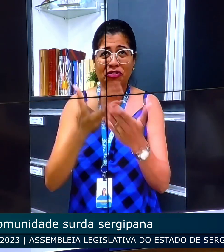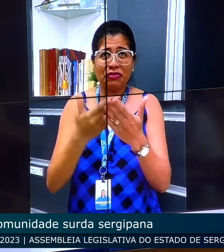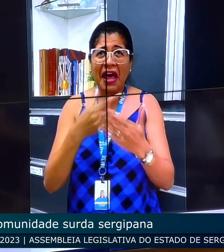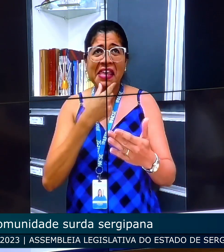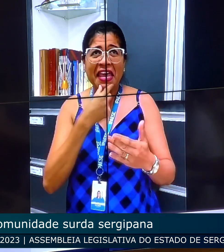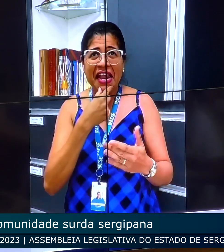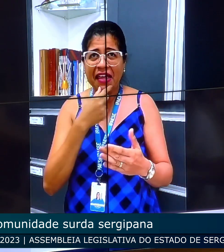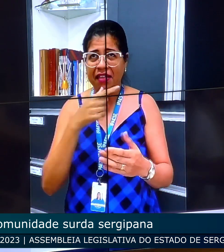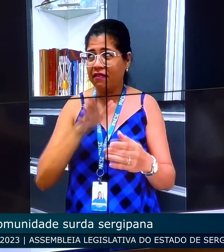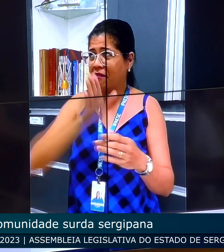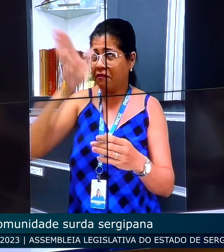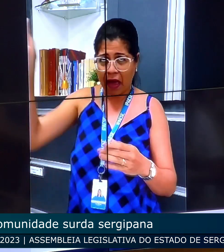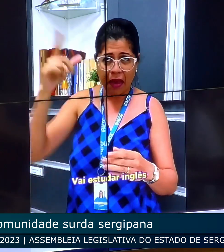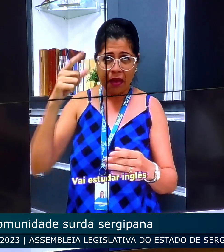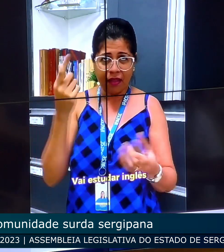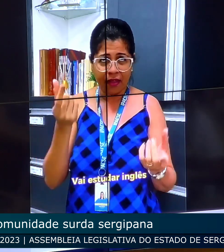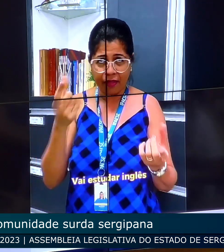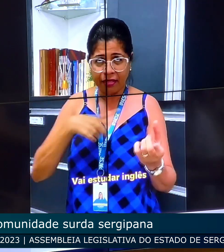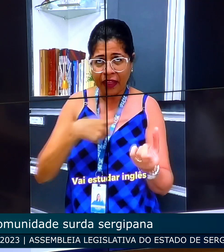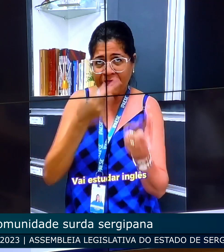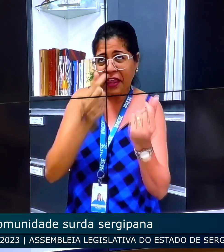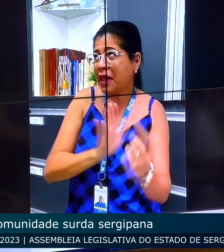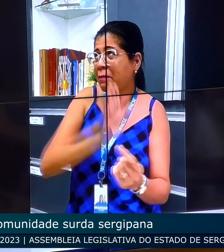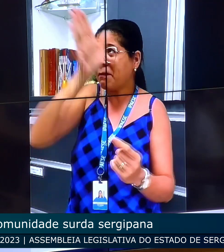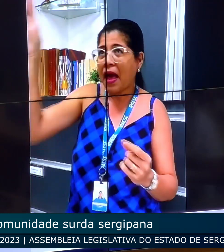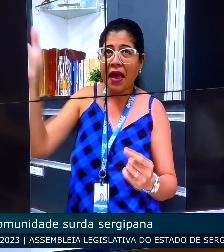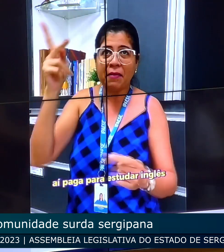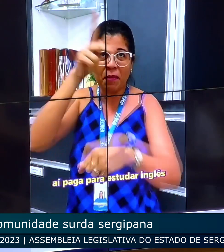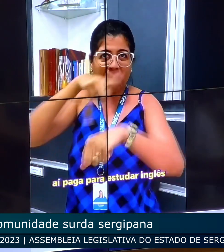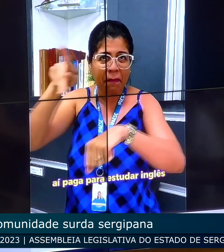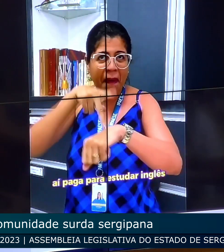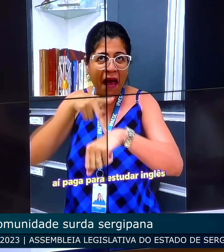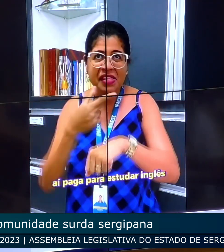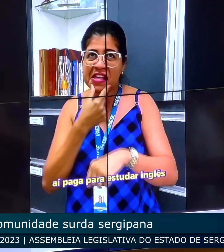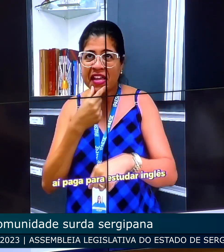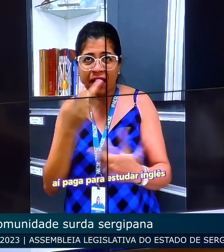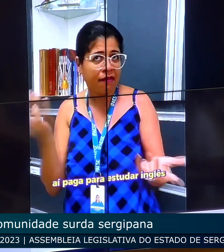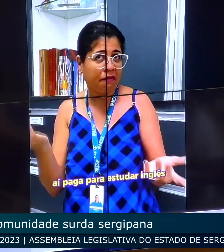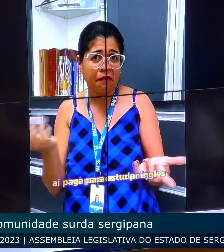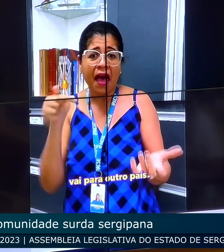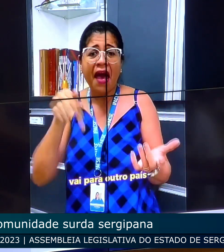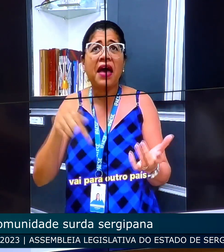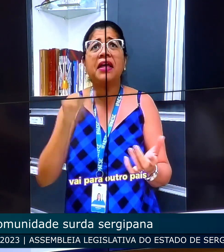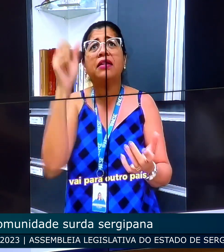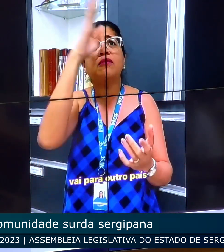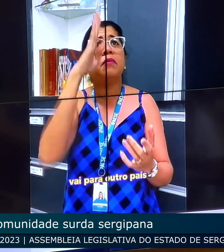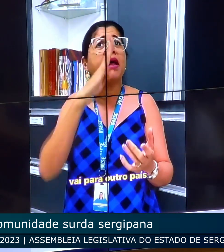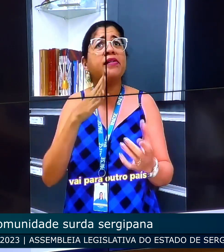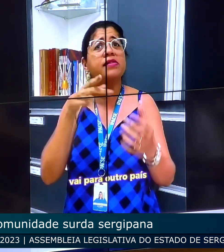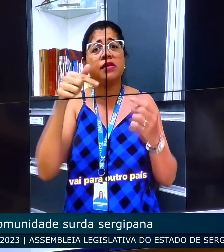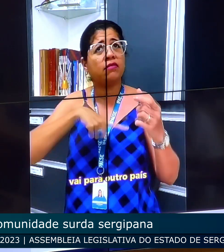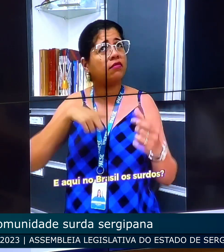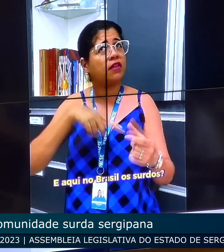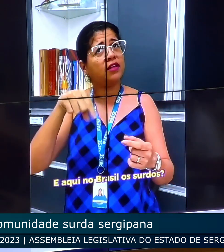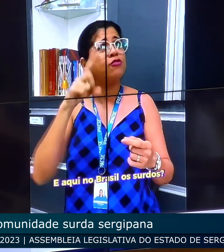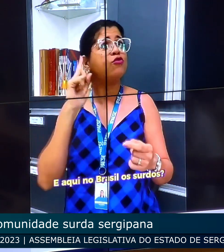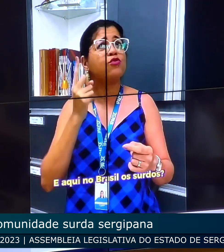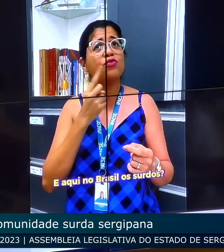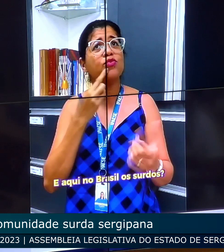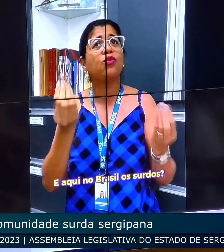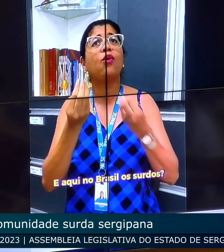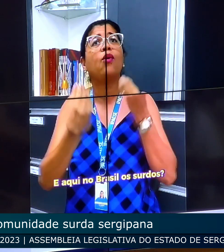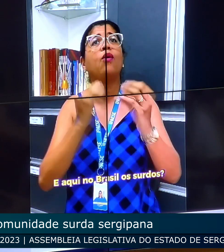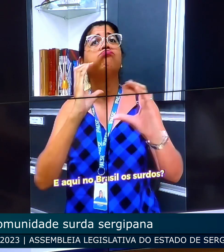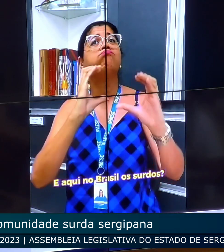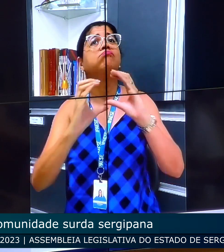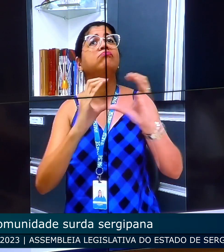surdo. Vai estudar inglês. Aí paga para estudar inglês, vai para outro país. Vai... E aqui no